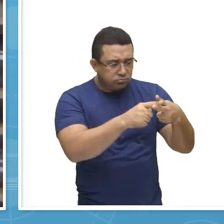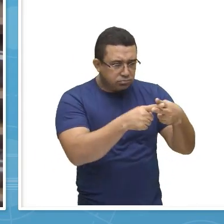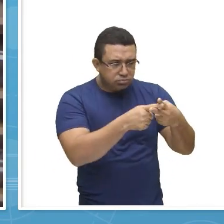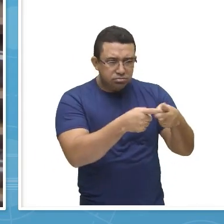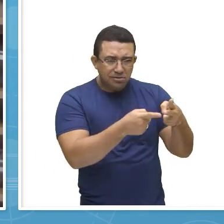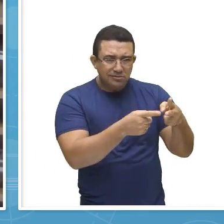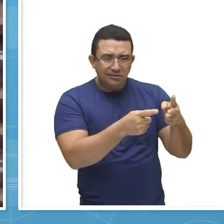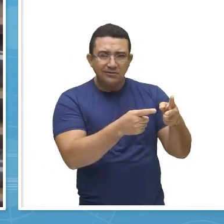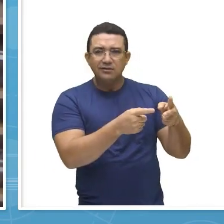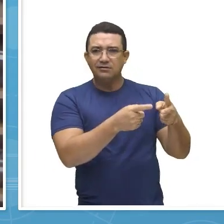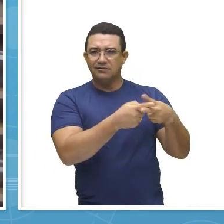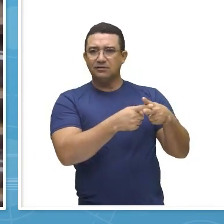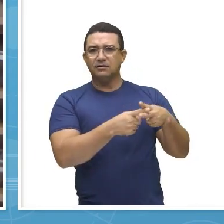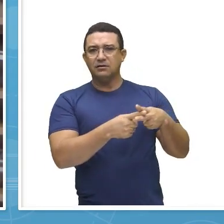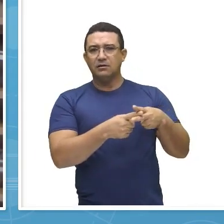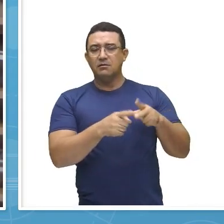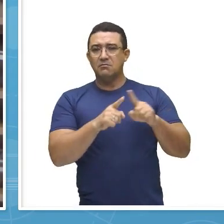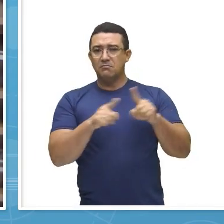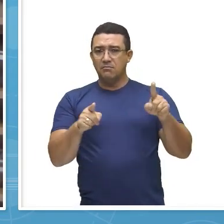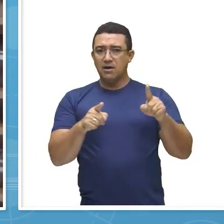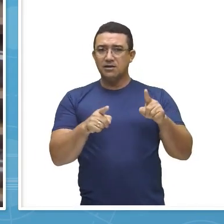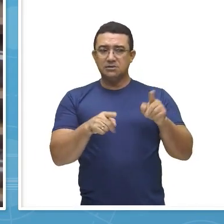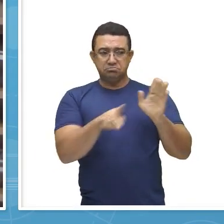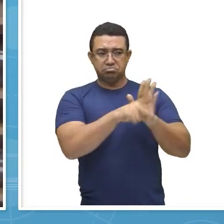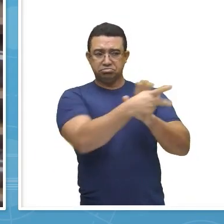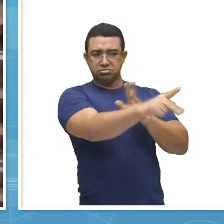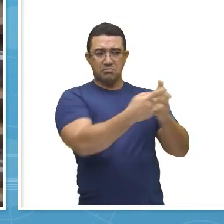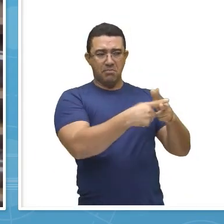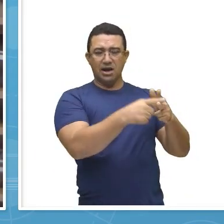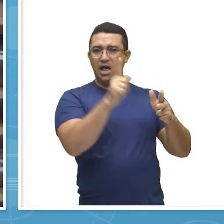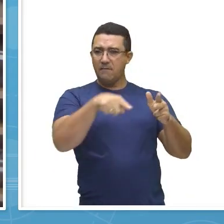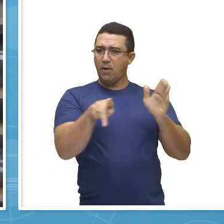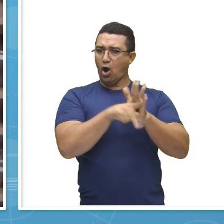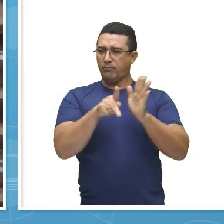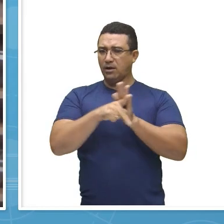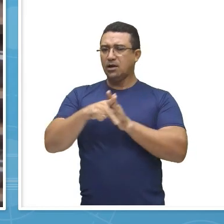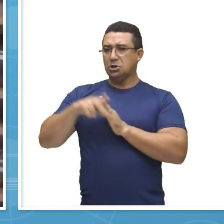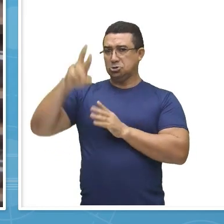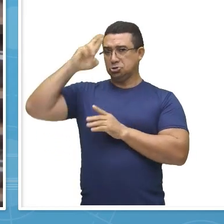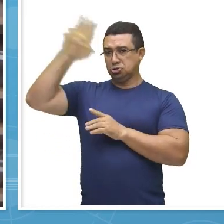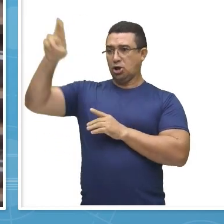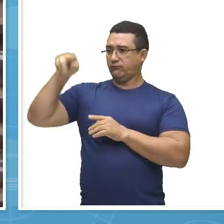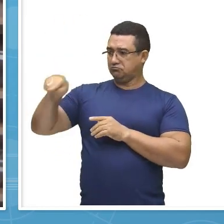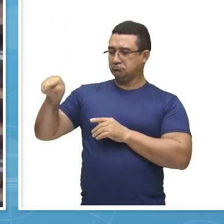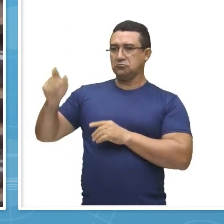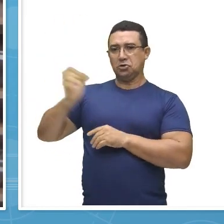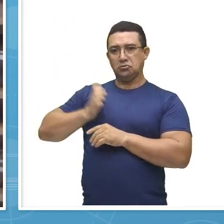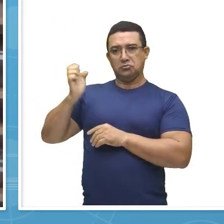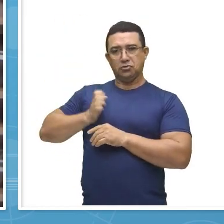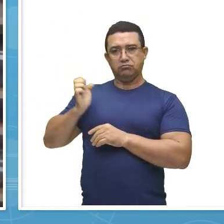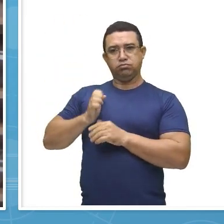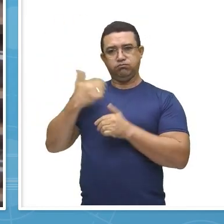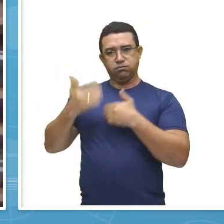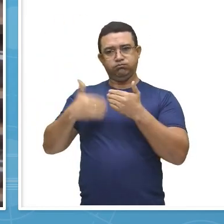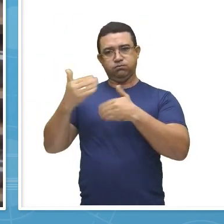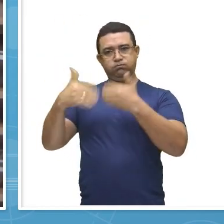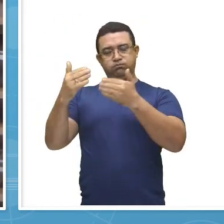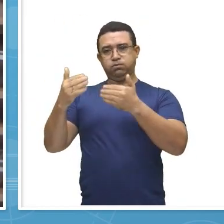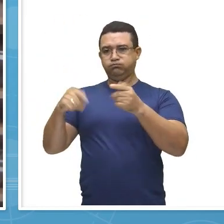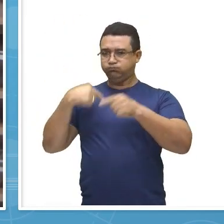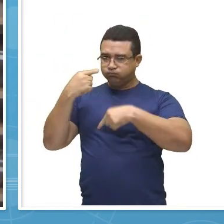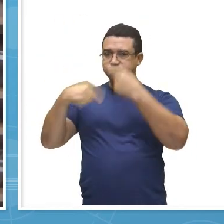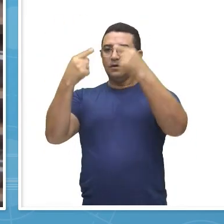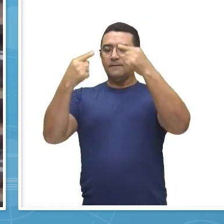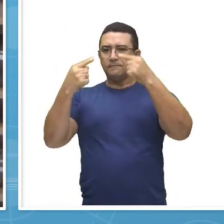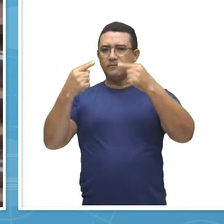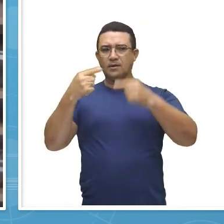acontecessem sua função. E ela pertence ao patrão. E o patrão está só enriquecendo, está só enriquecendo. Então, isso vai causar esse